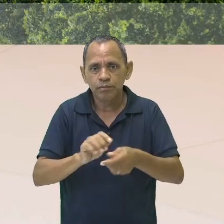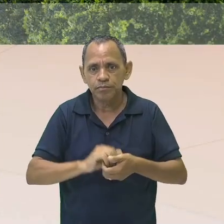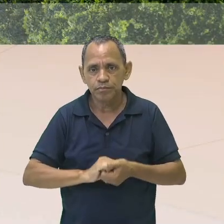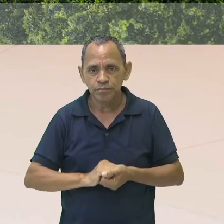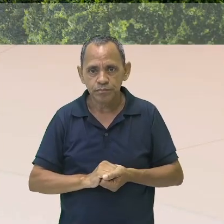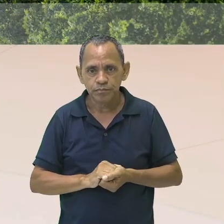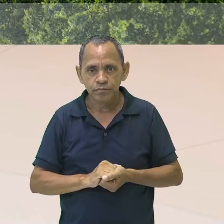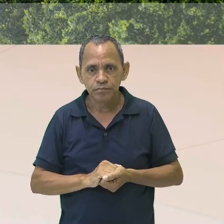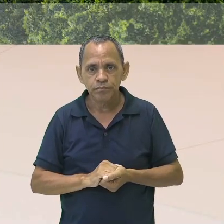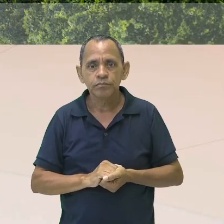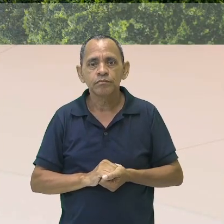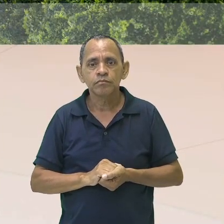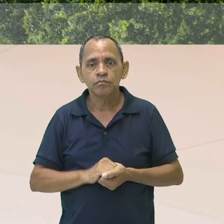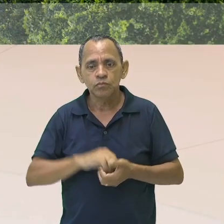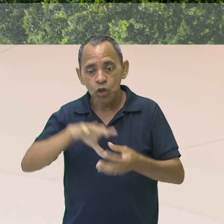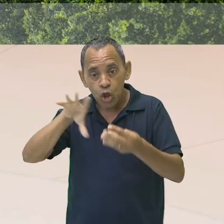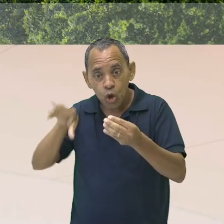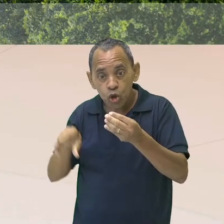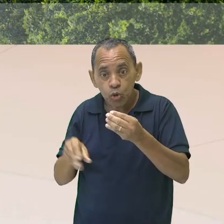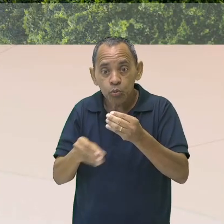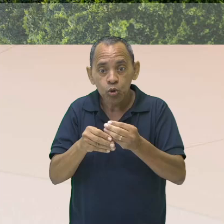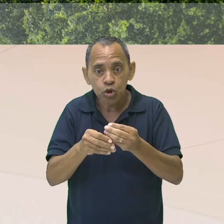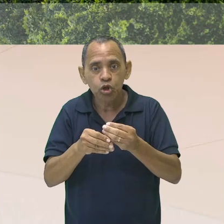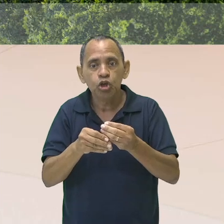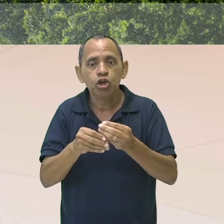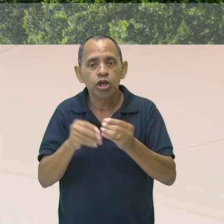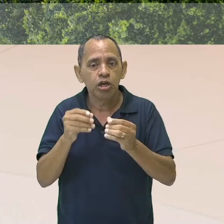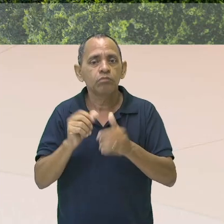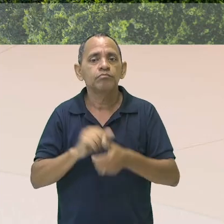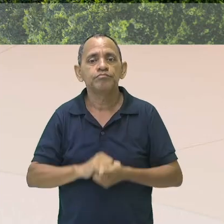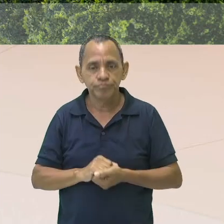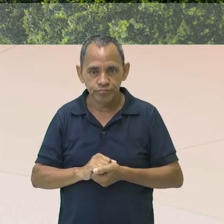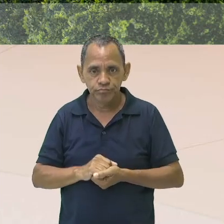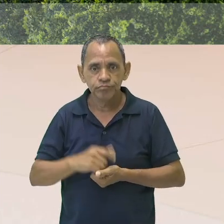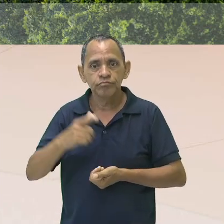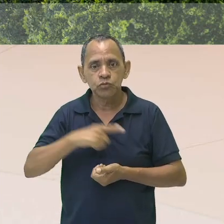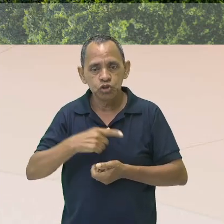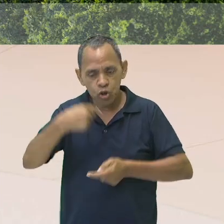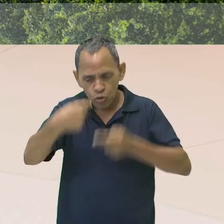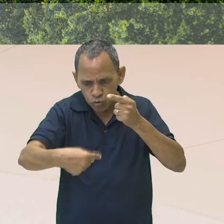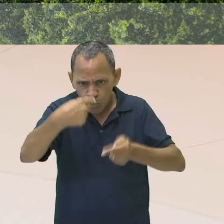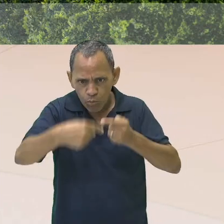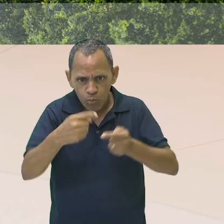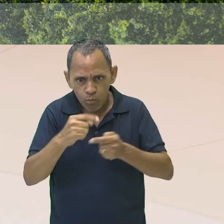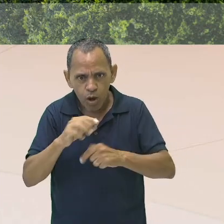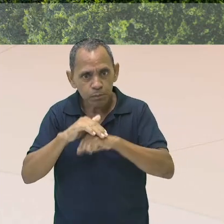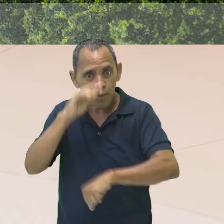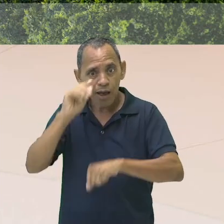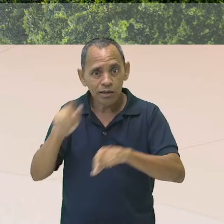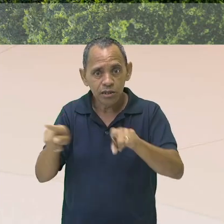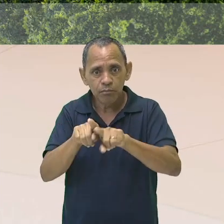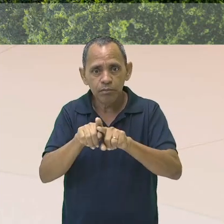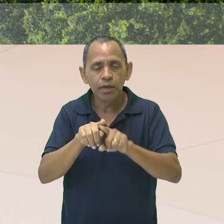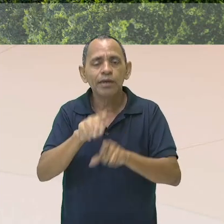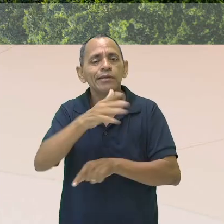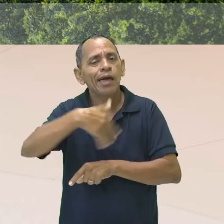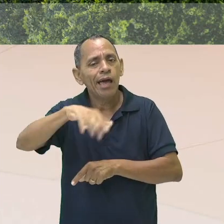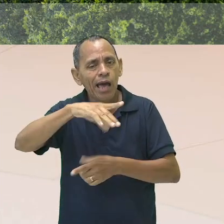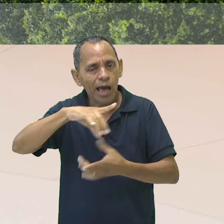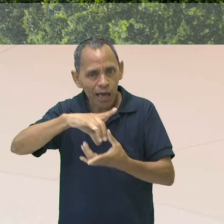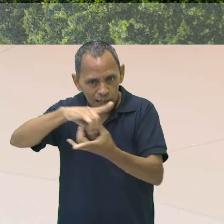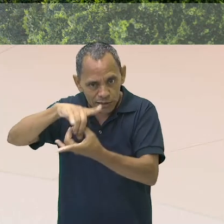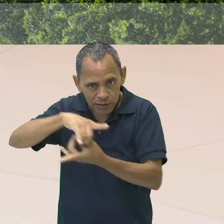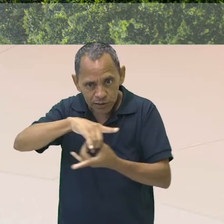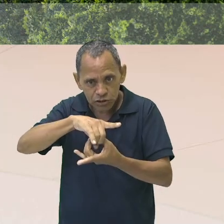ele contribuiu ali para aumentar esse debate em relação à questão ambiental em escala global. Ele levou